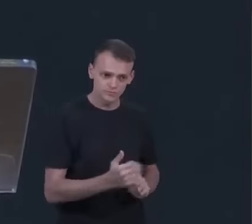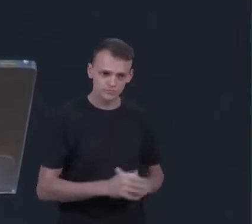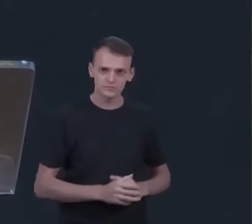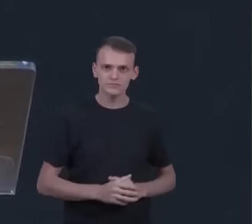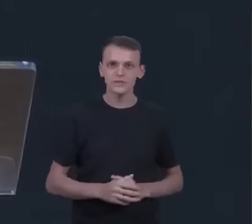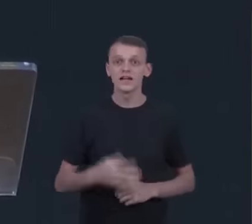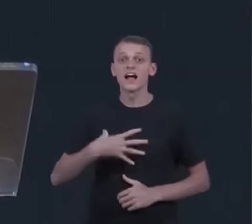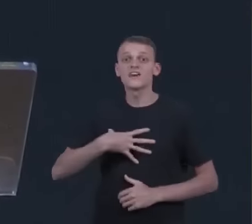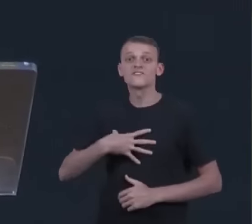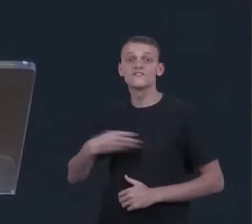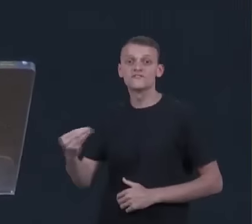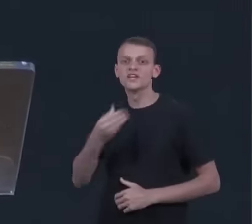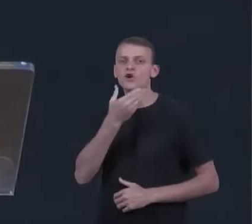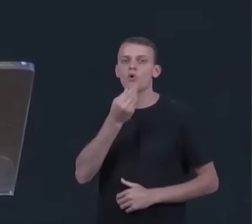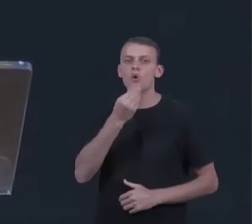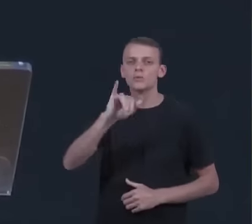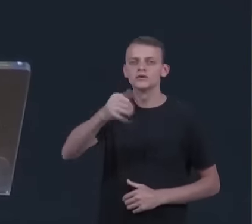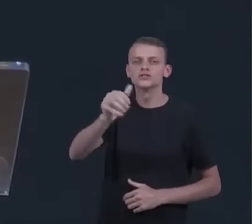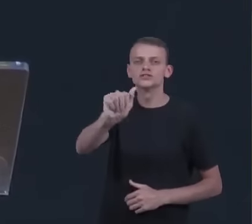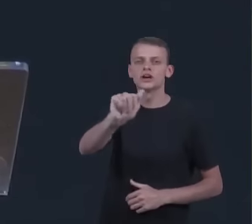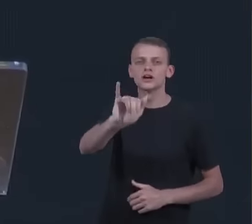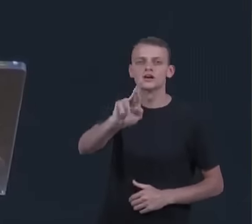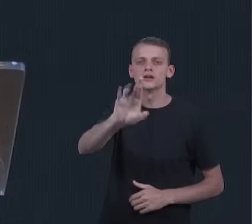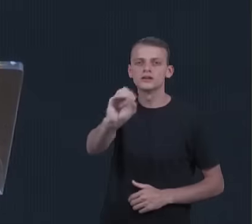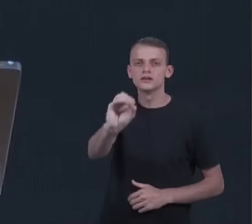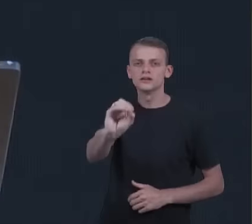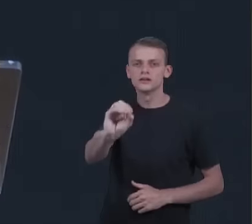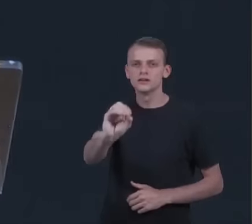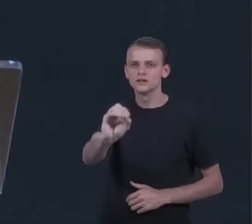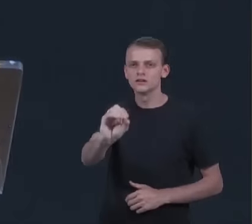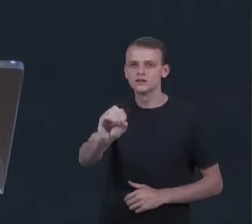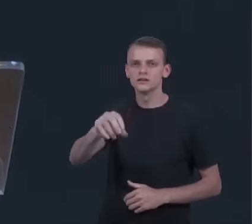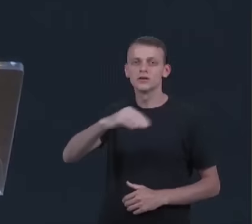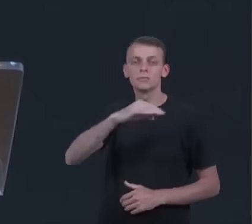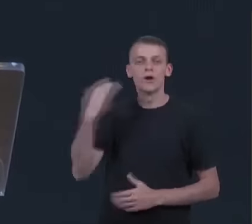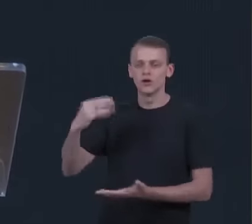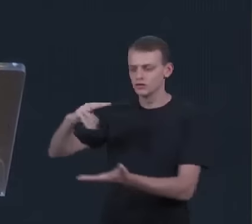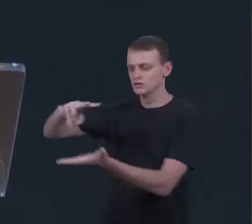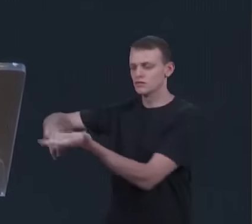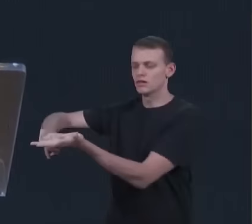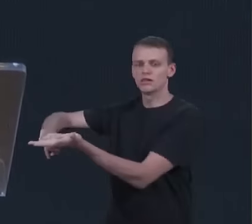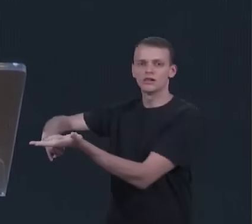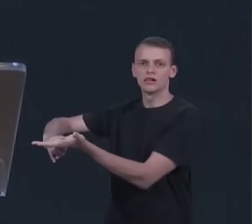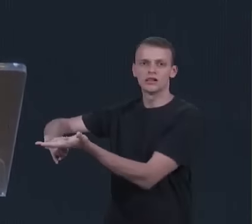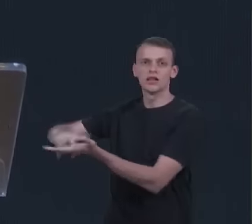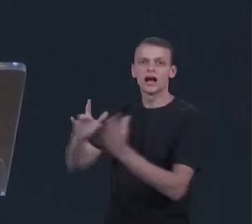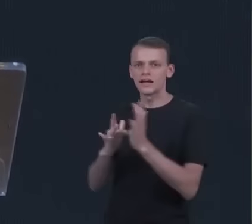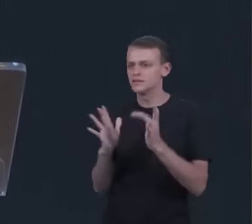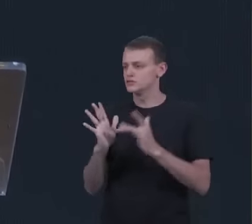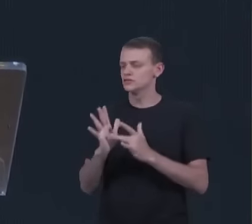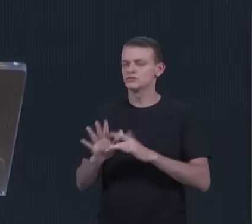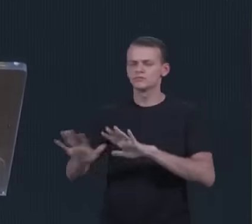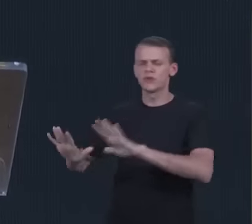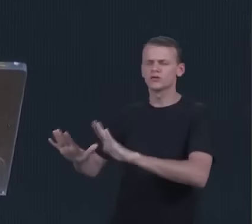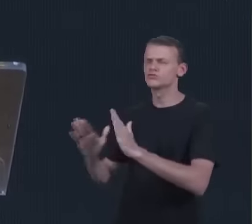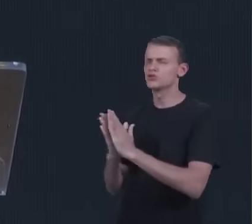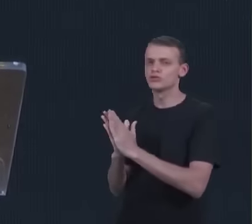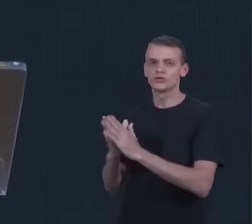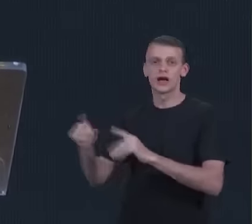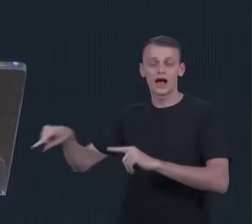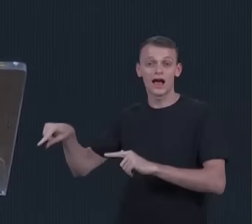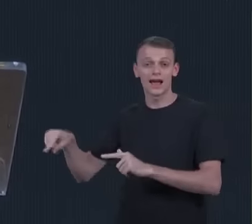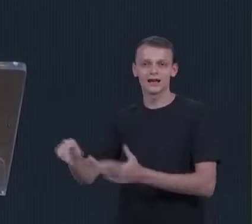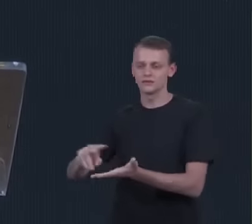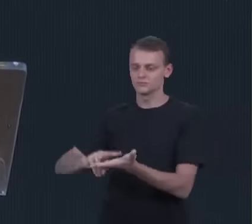de Jairo que voltasse a viver. Algumas ressurreições acontecem somente